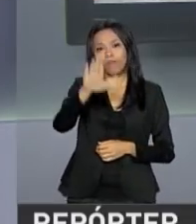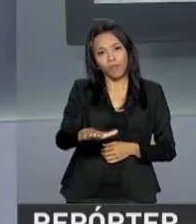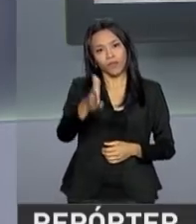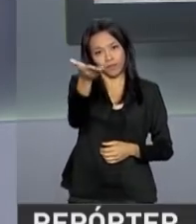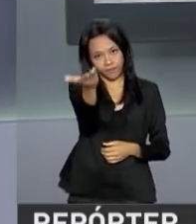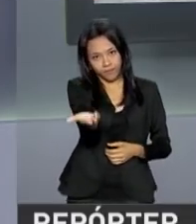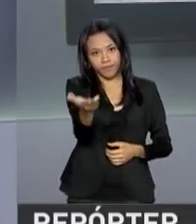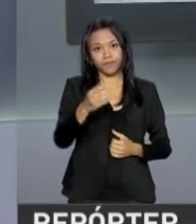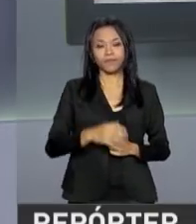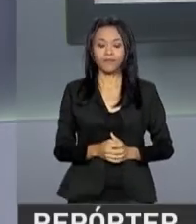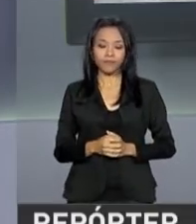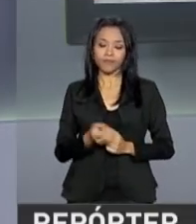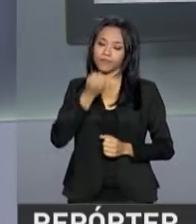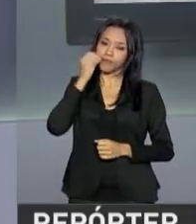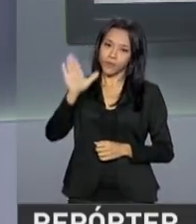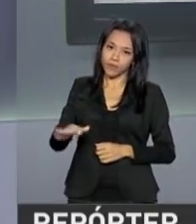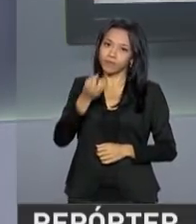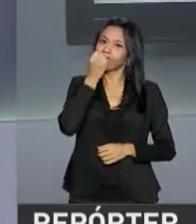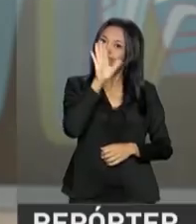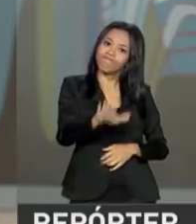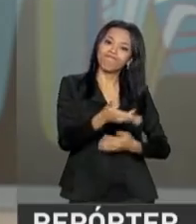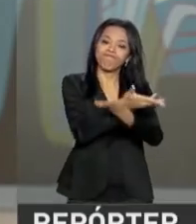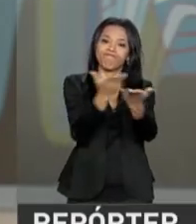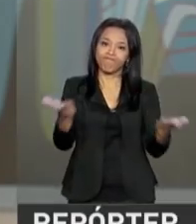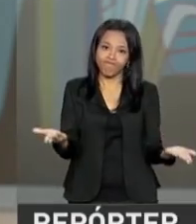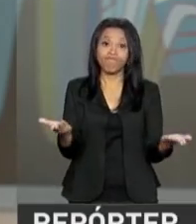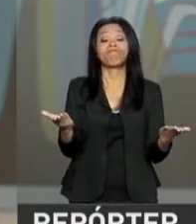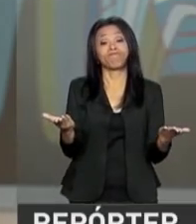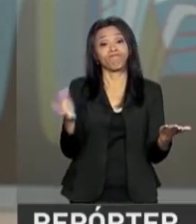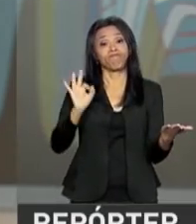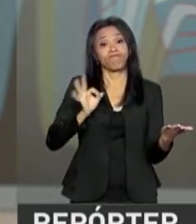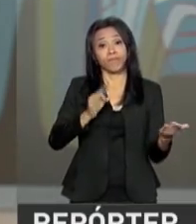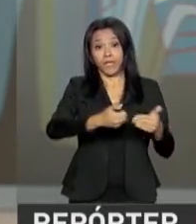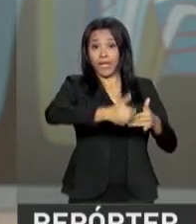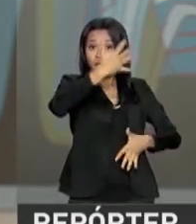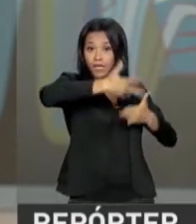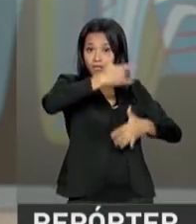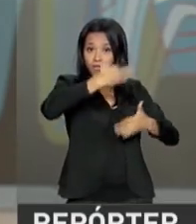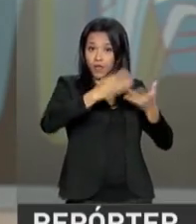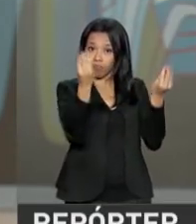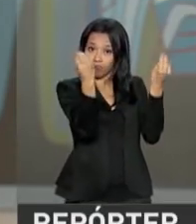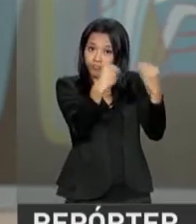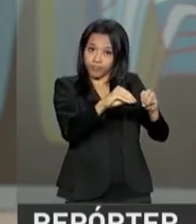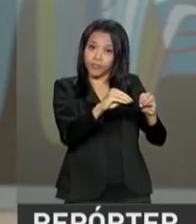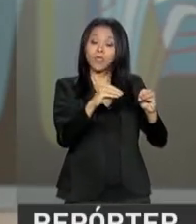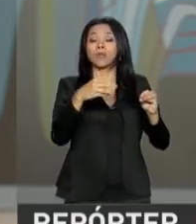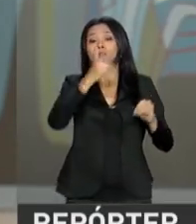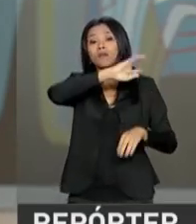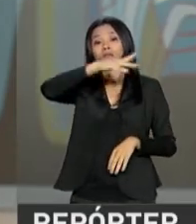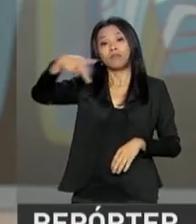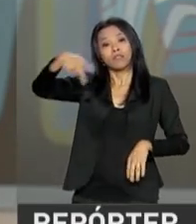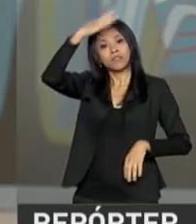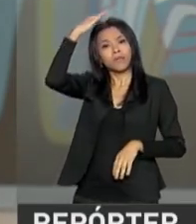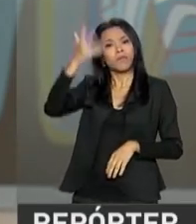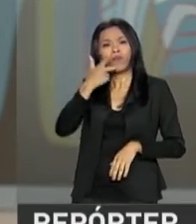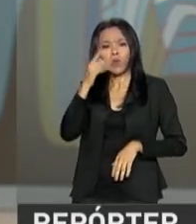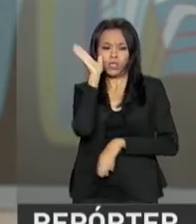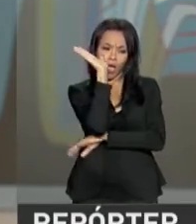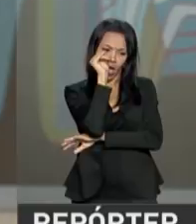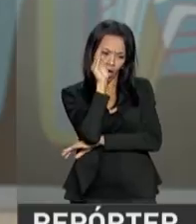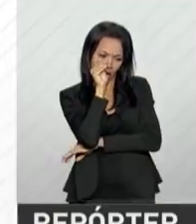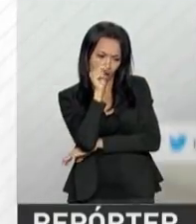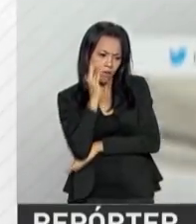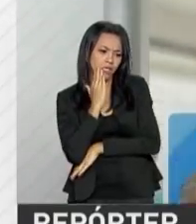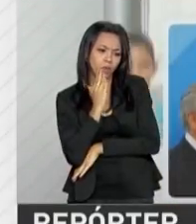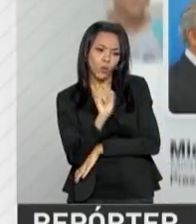você boa tarde thaíssa boa tarde a todos pois é isso é pela rede social o presidente michel temer disse que está acompanhando com muita